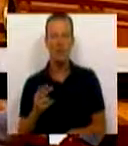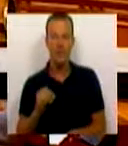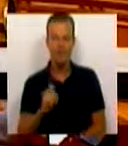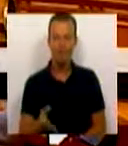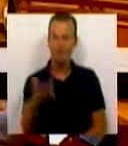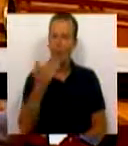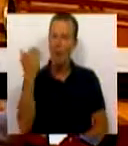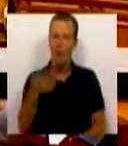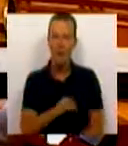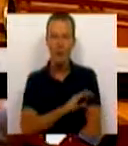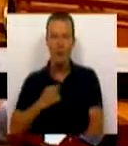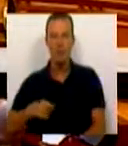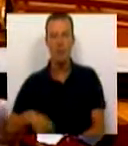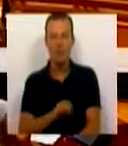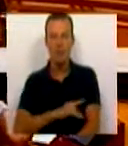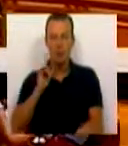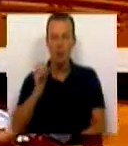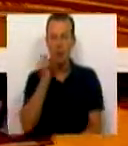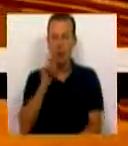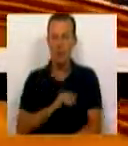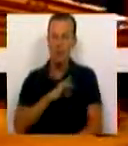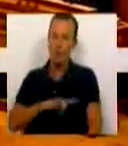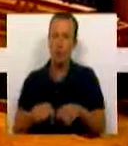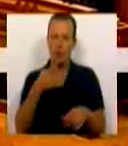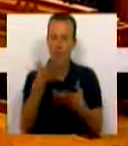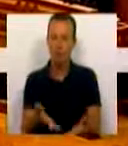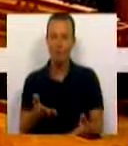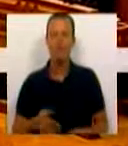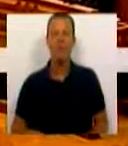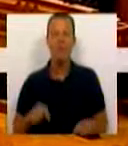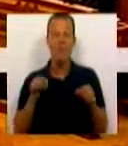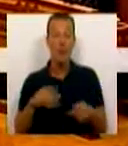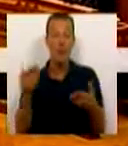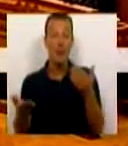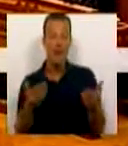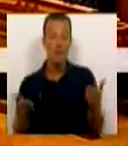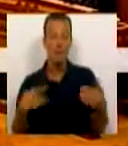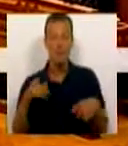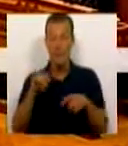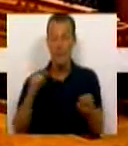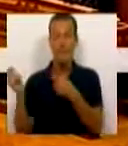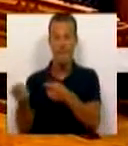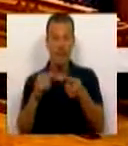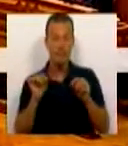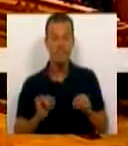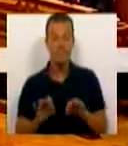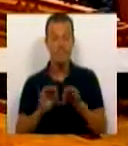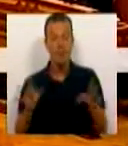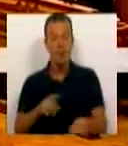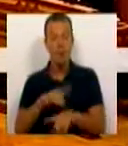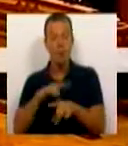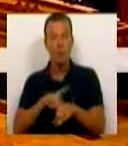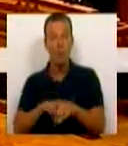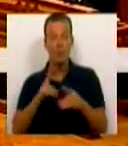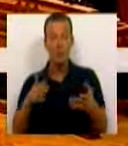Muito obrigada, Sr. Presidente, Sr. Primeiro-Ministro, Sras. e Srs. Ministros, Sras. e Srs. Deputados. Este balanço, este debate é, como já foi dito, um momento para